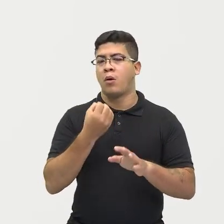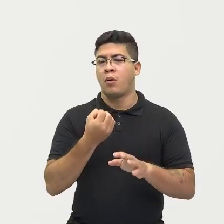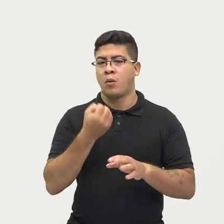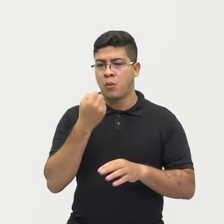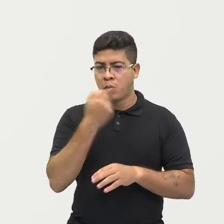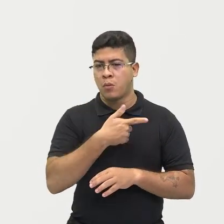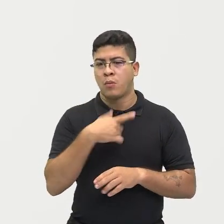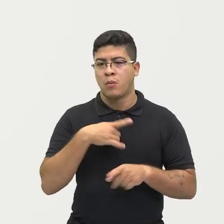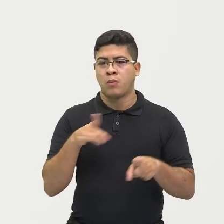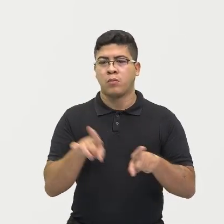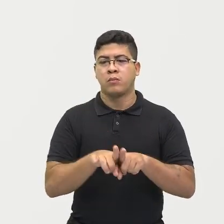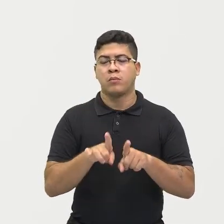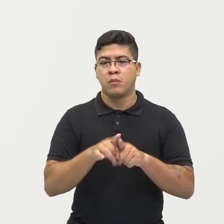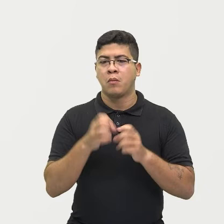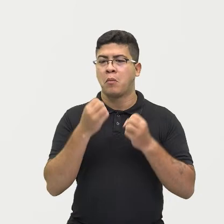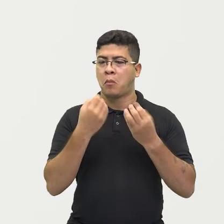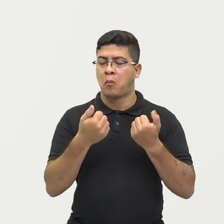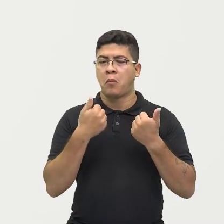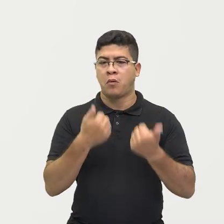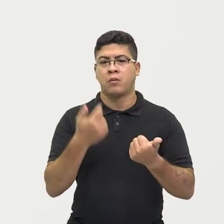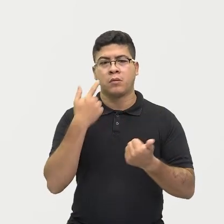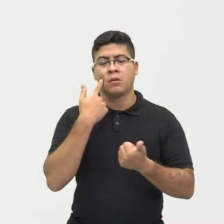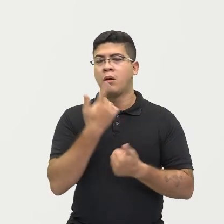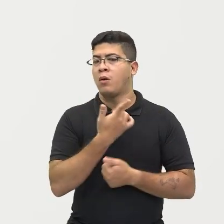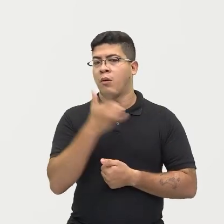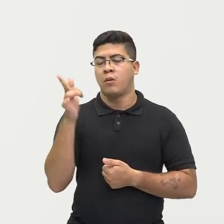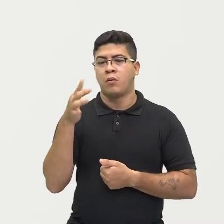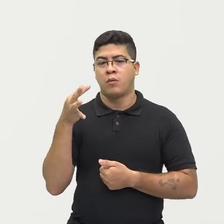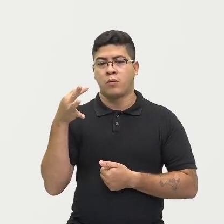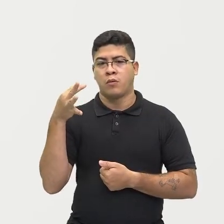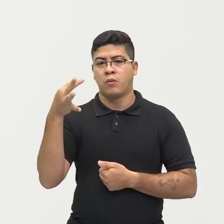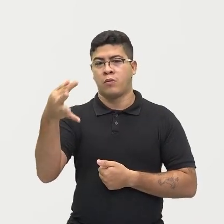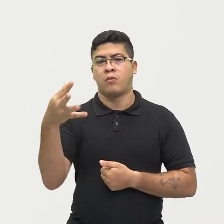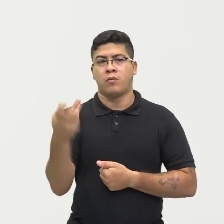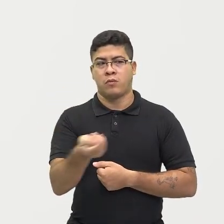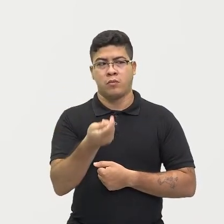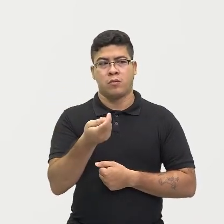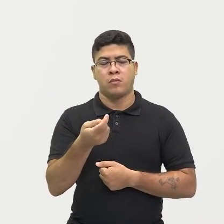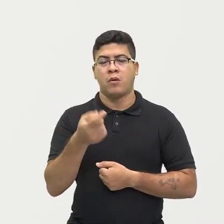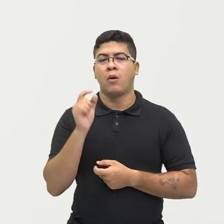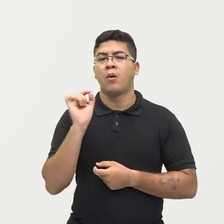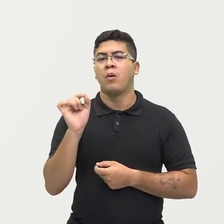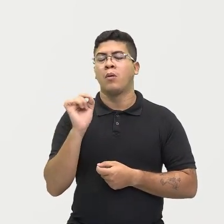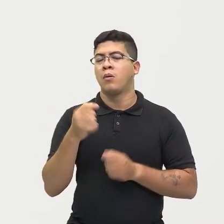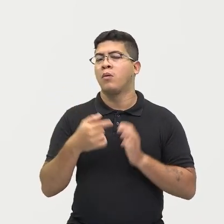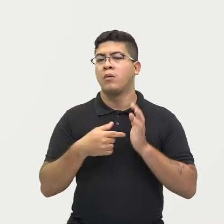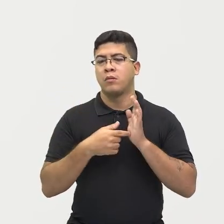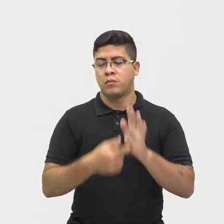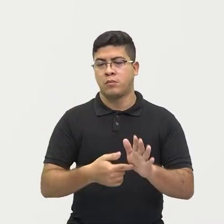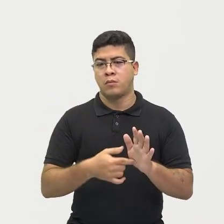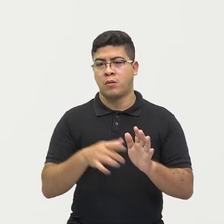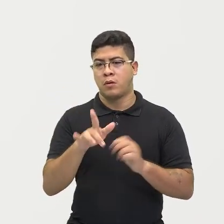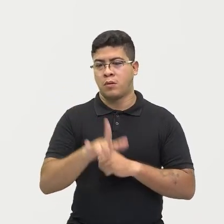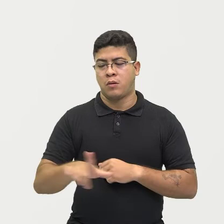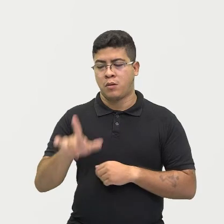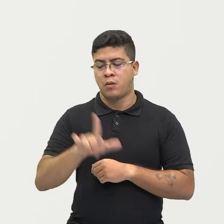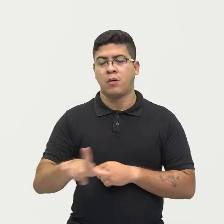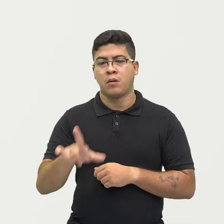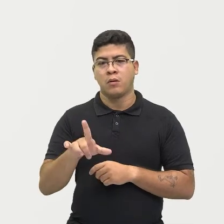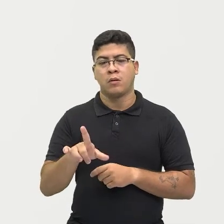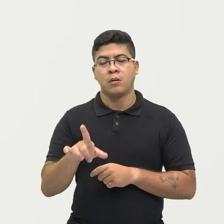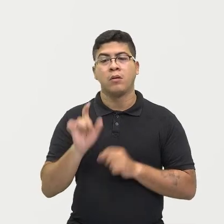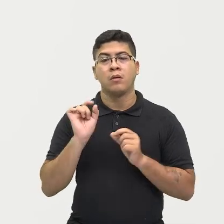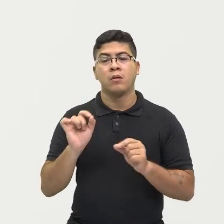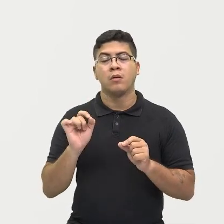humor. Temos mais? Temos, olha só. Temos aqui, ó, o futurismo. O que ele vai indicar ali na literatura? Por sua vez,